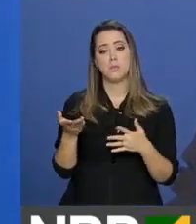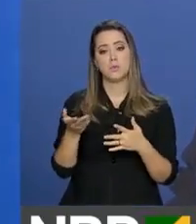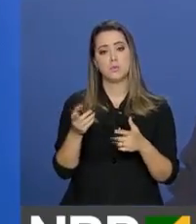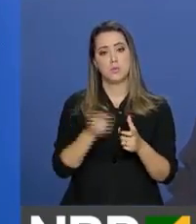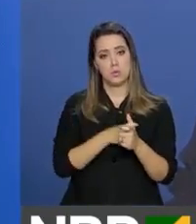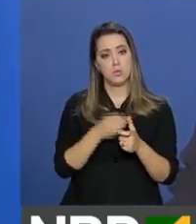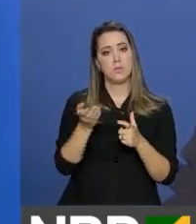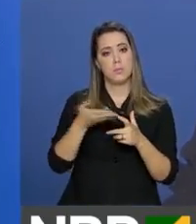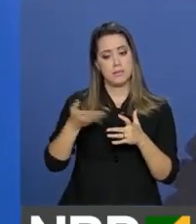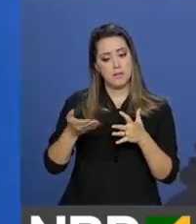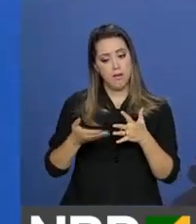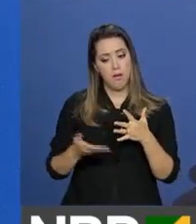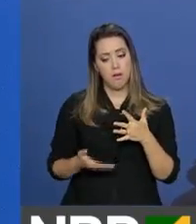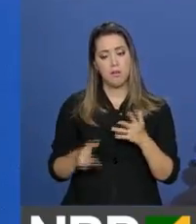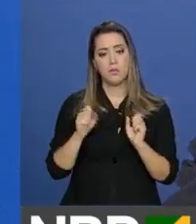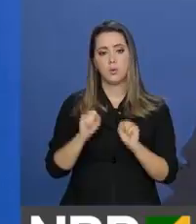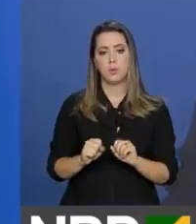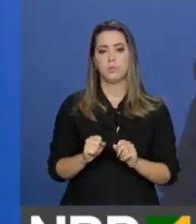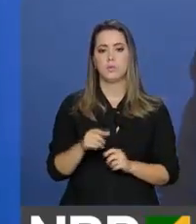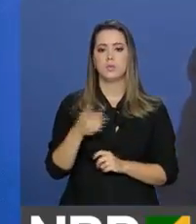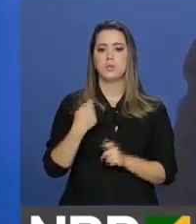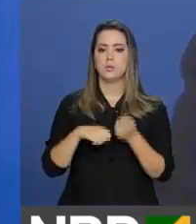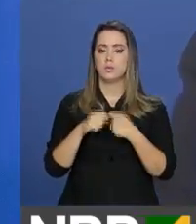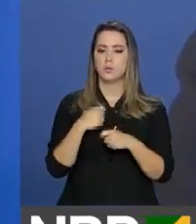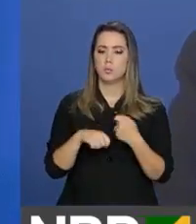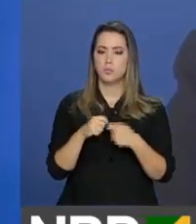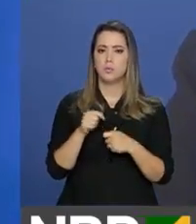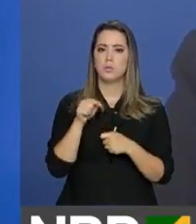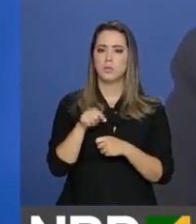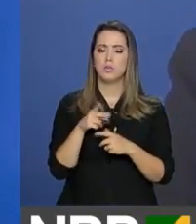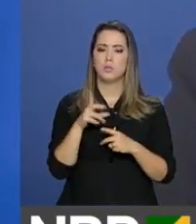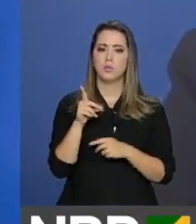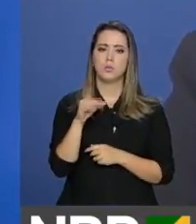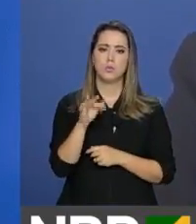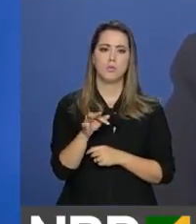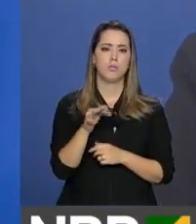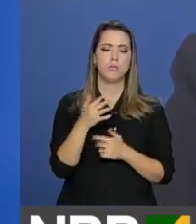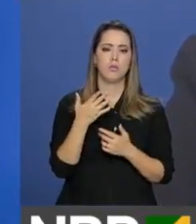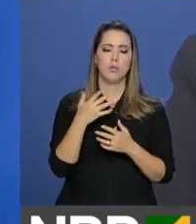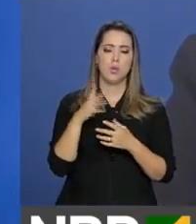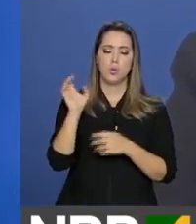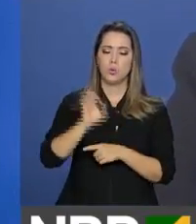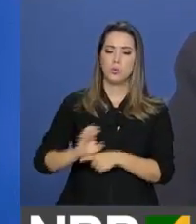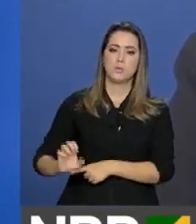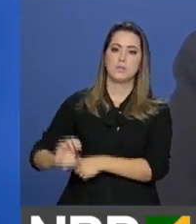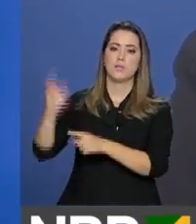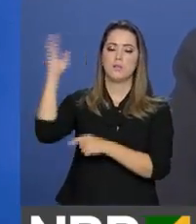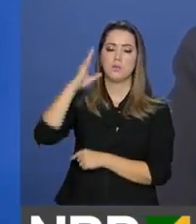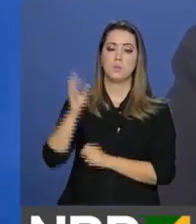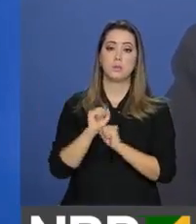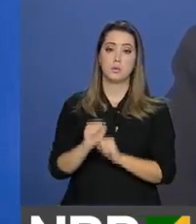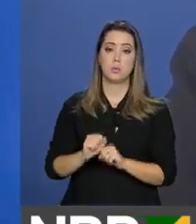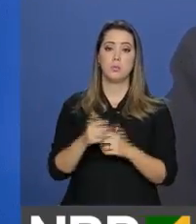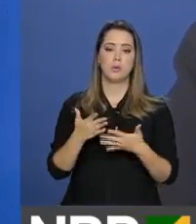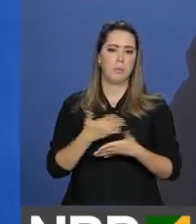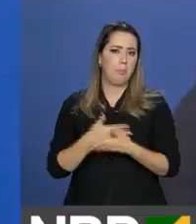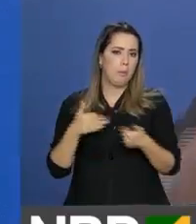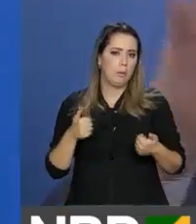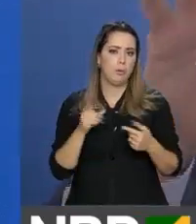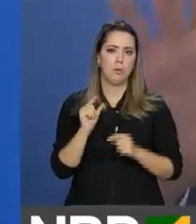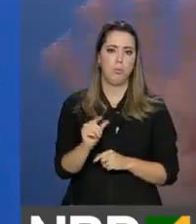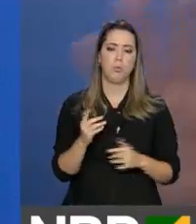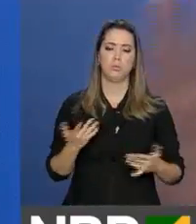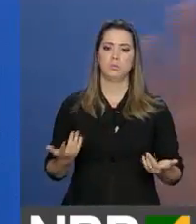permitiu, naturalmente, um respiro econômico para os estados brasileiros. De igual maneira, fizemos,